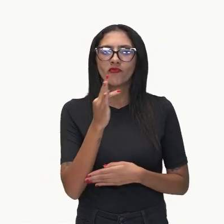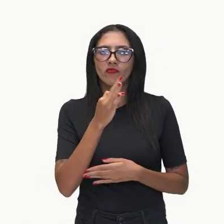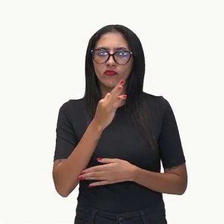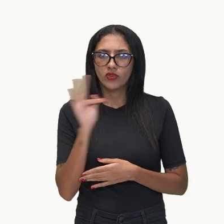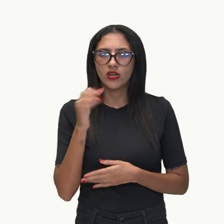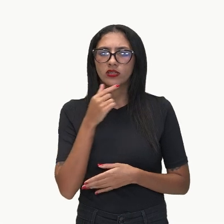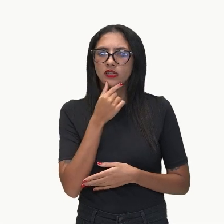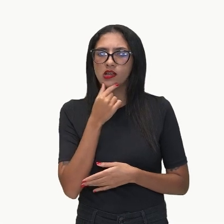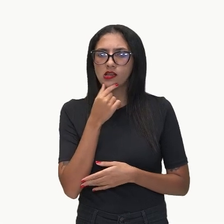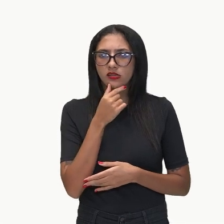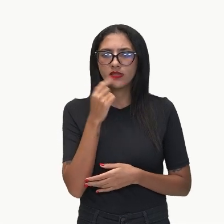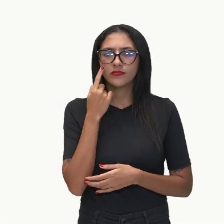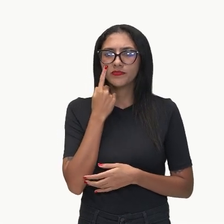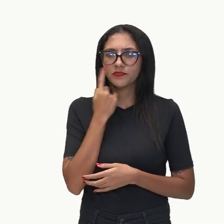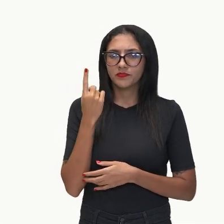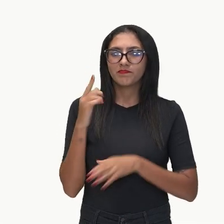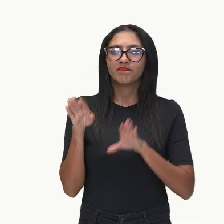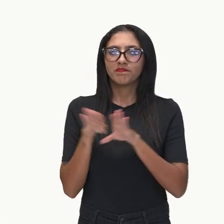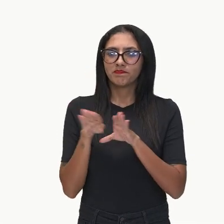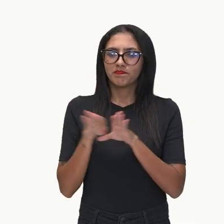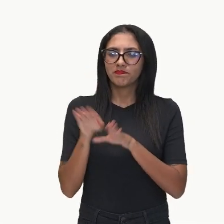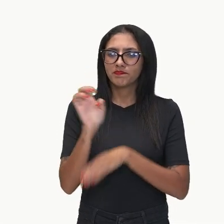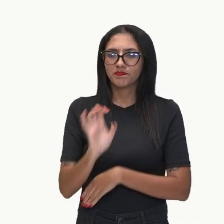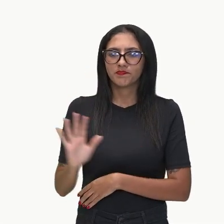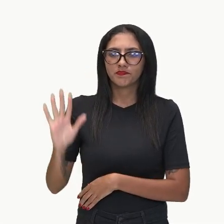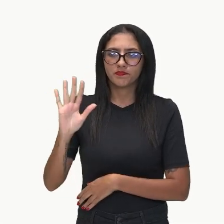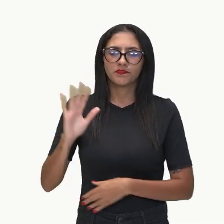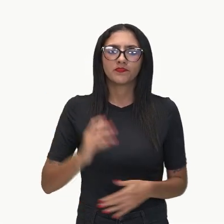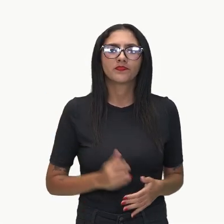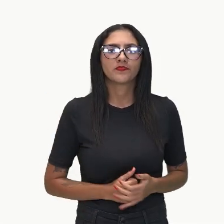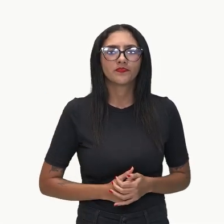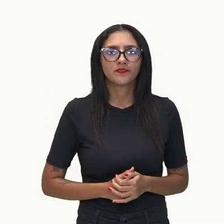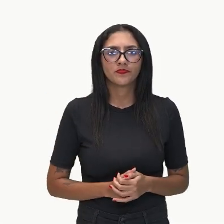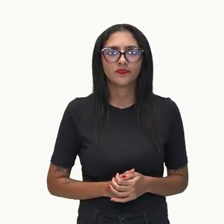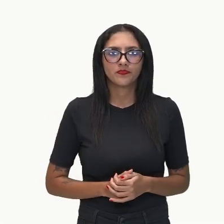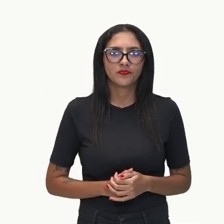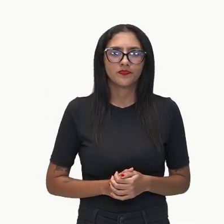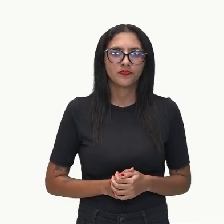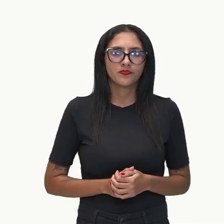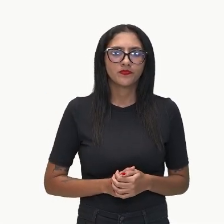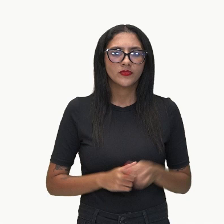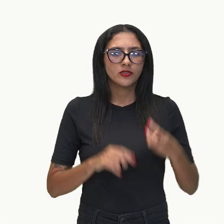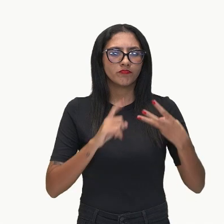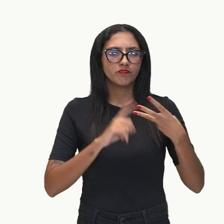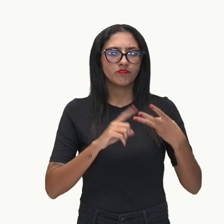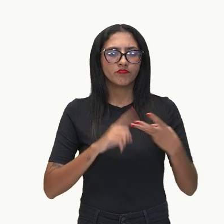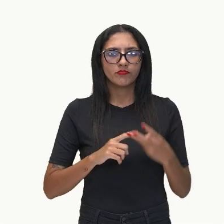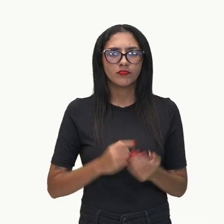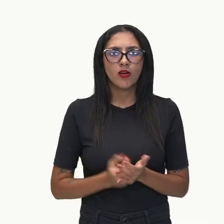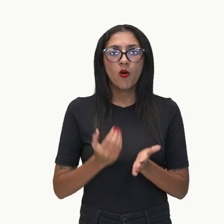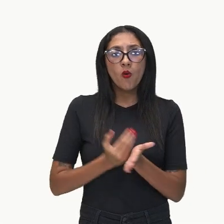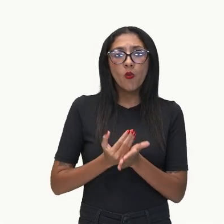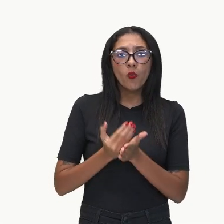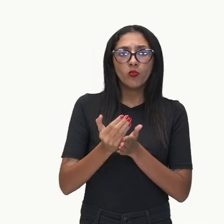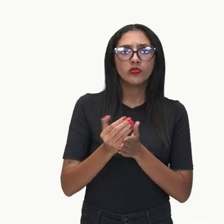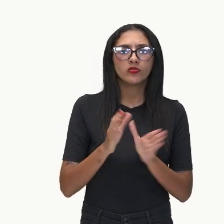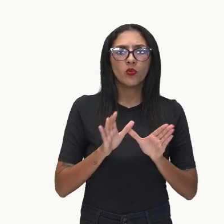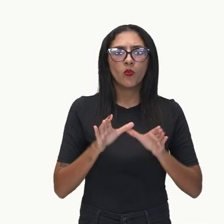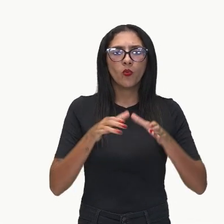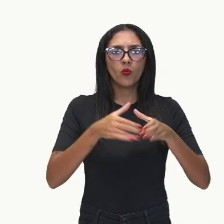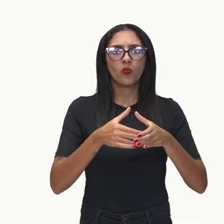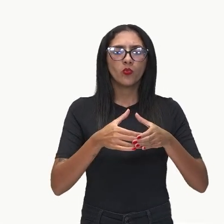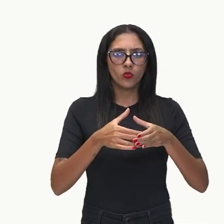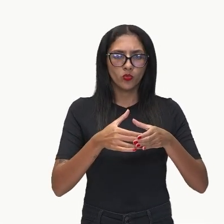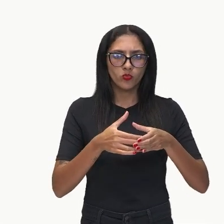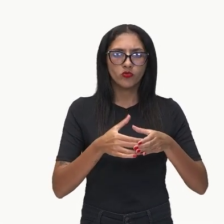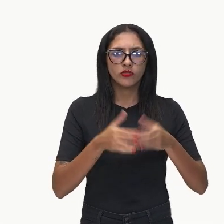aqui na Europa. E aí nós tivemos a formação dos aliados e a